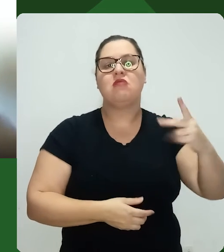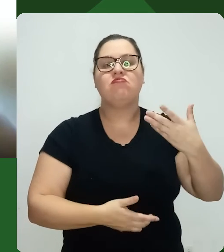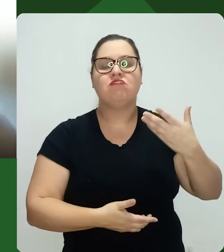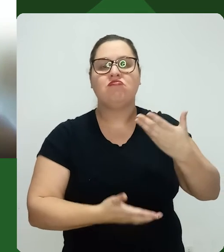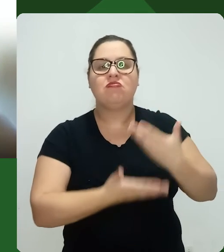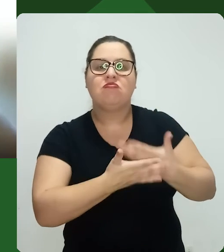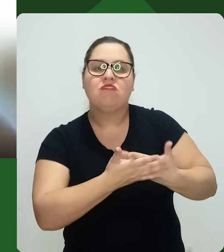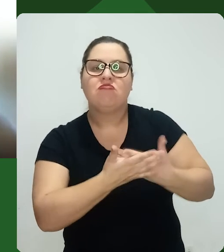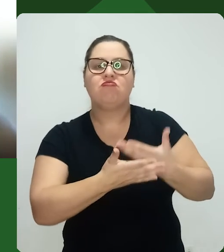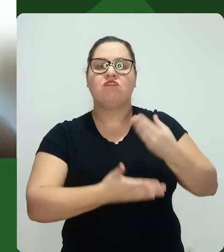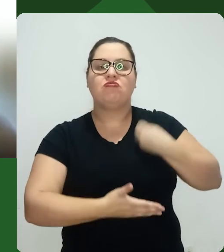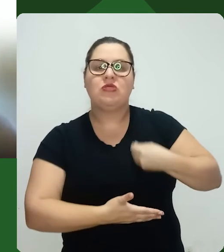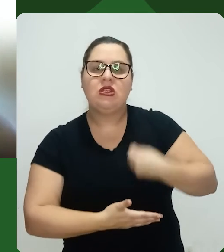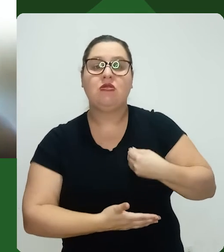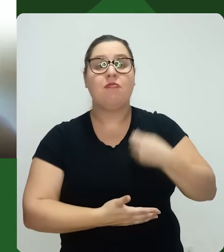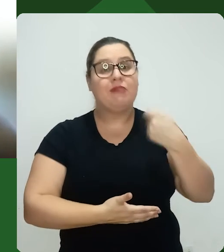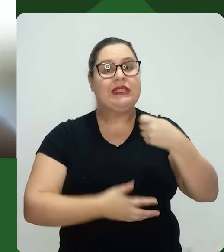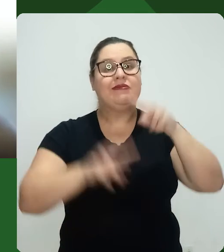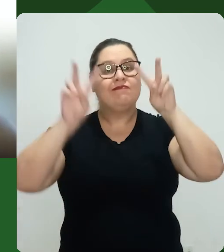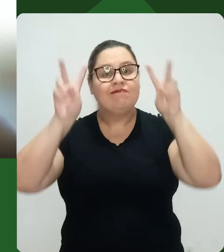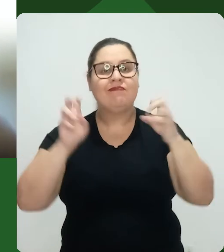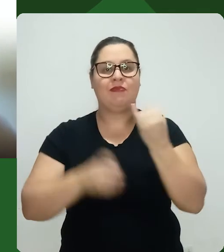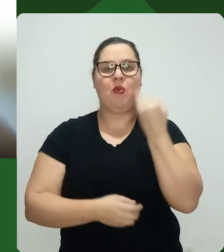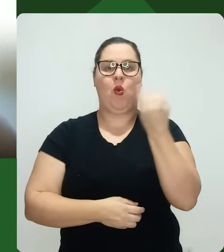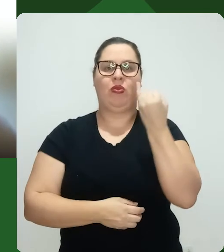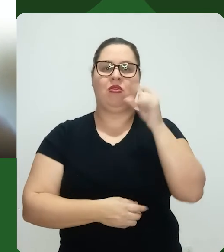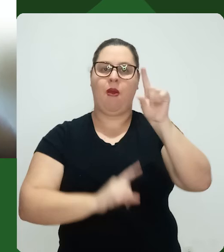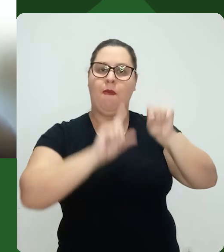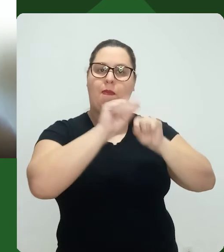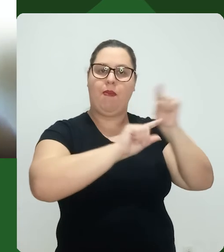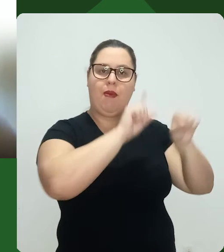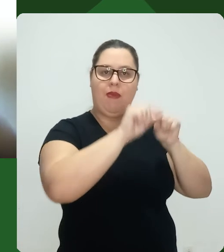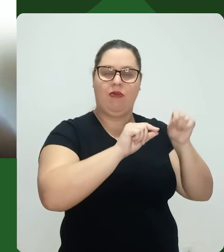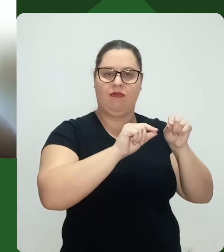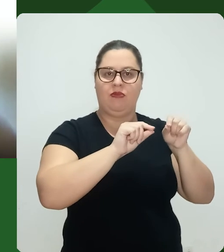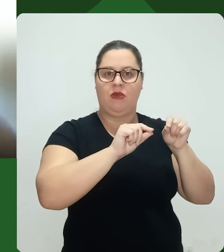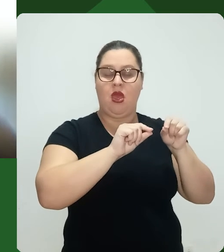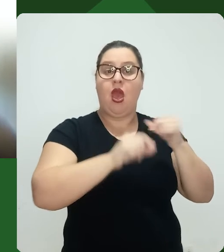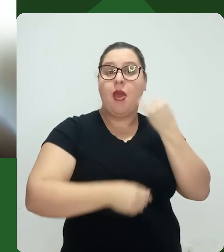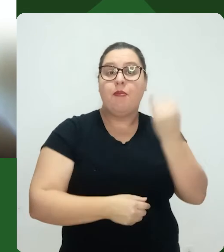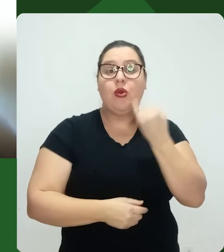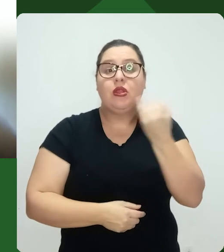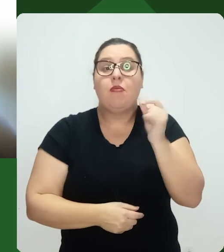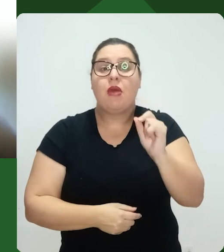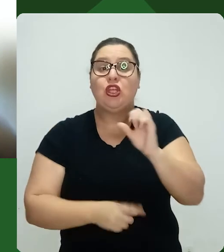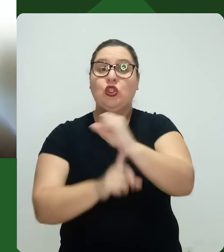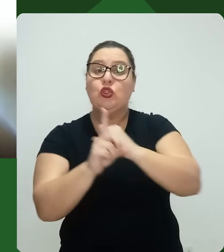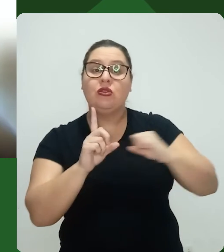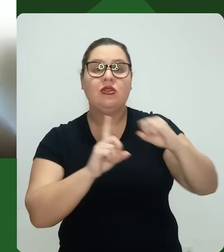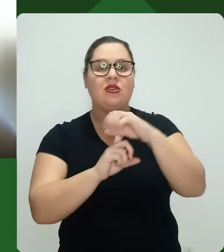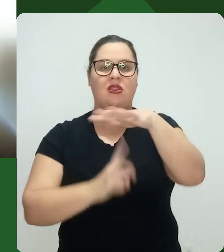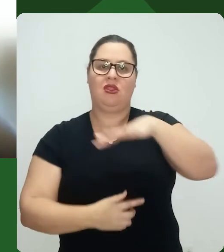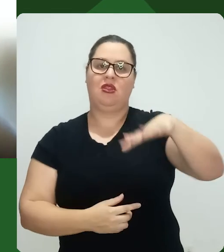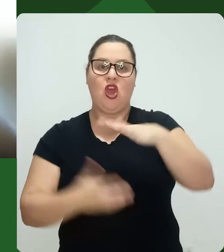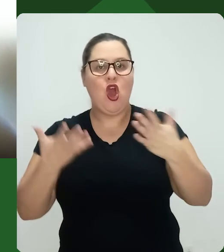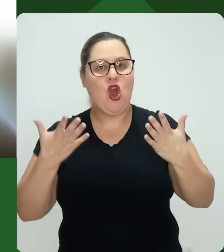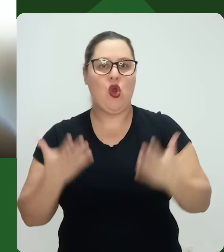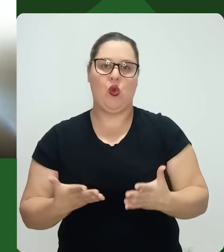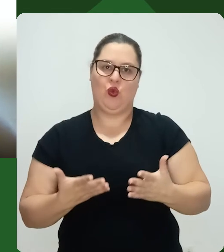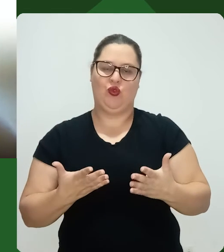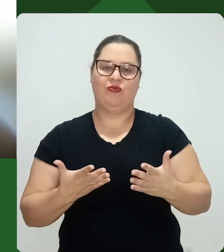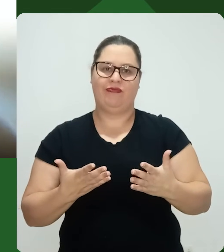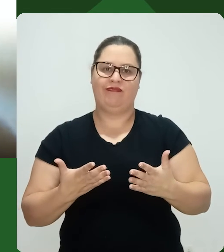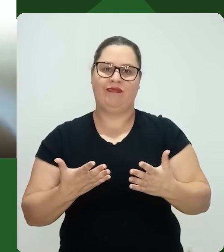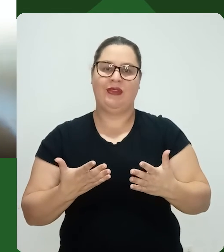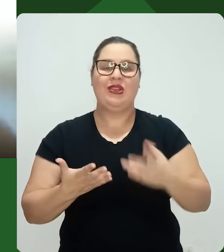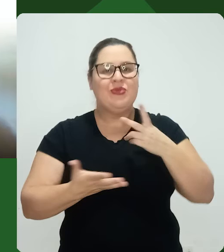seu tempo de vida e de estudo? Devem ser temas que são importantes, né? Não só para eles, mas que eles consideram importantes para a